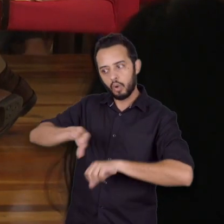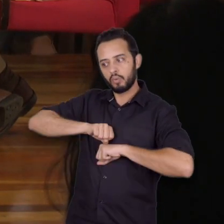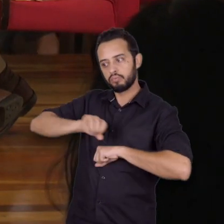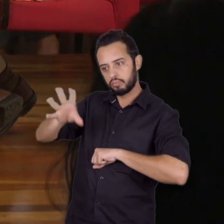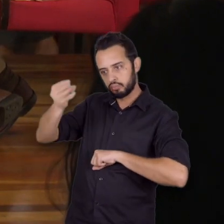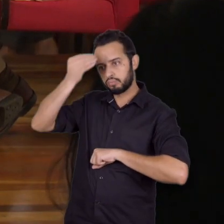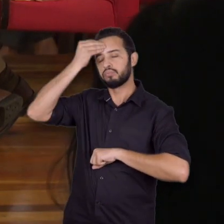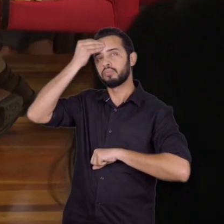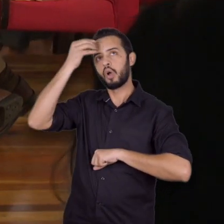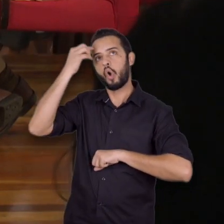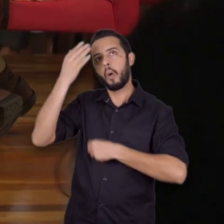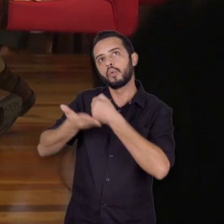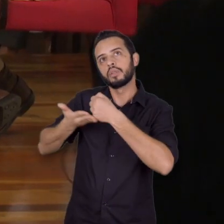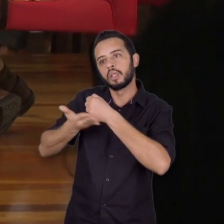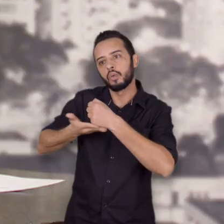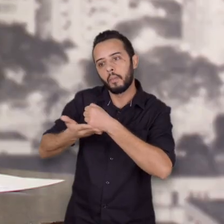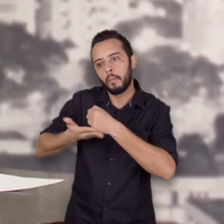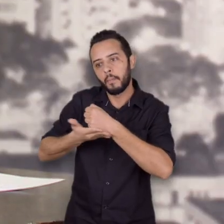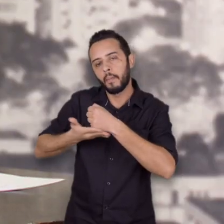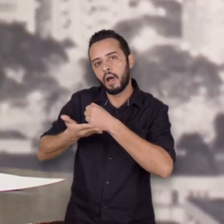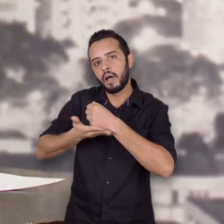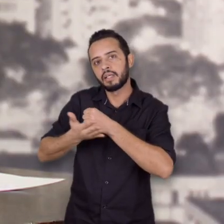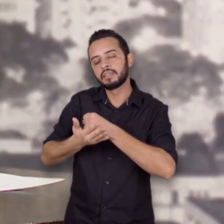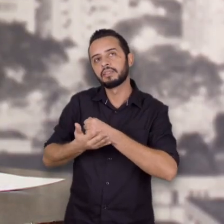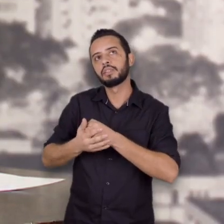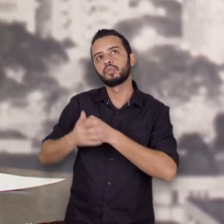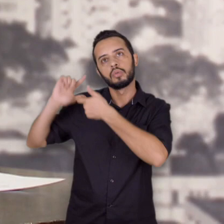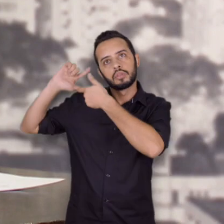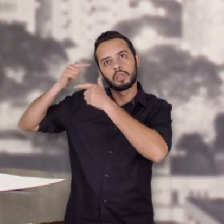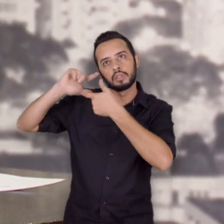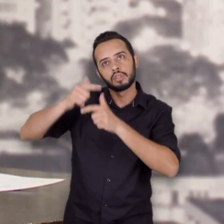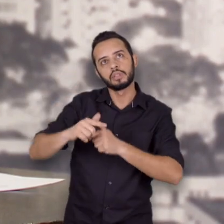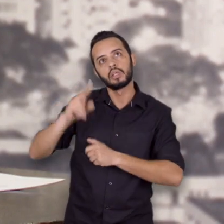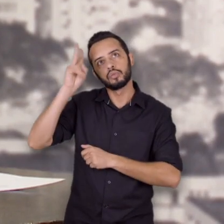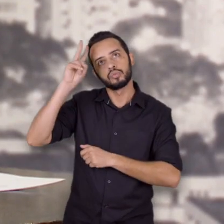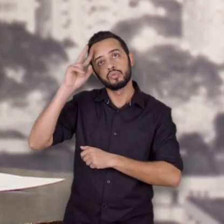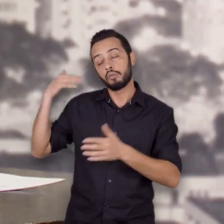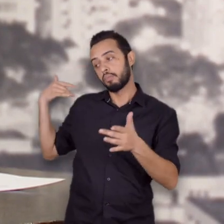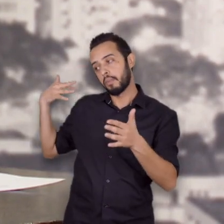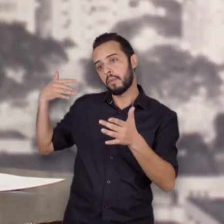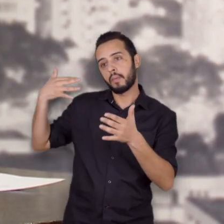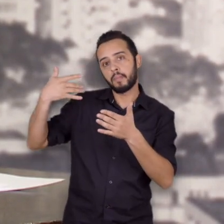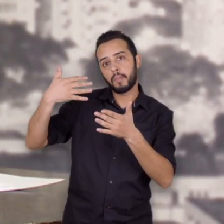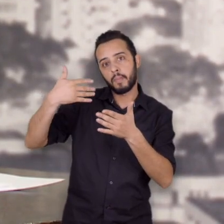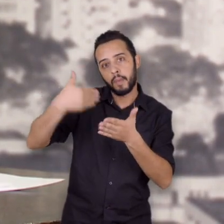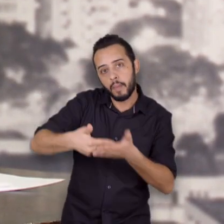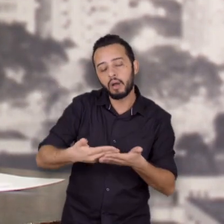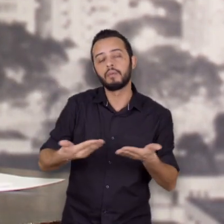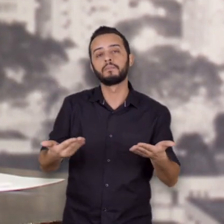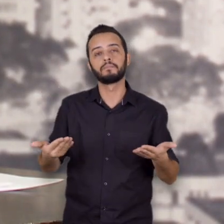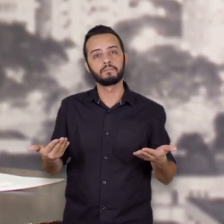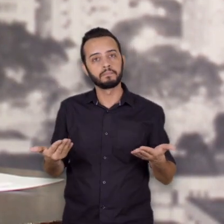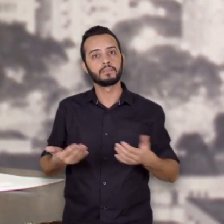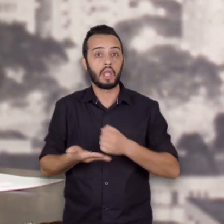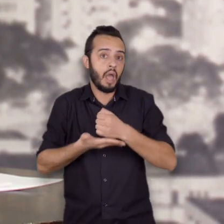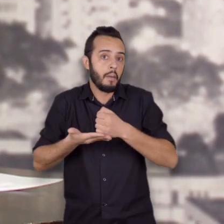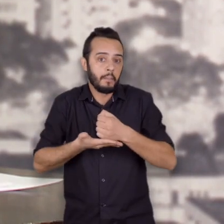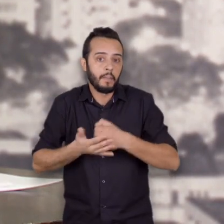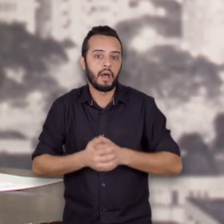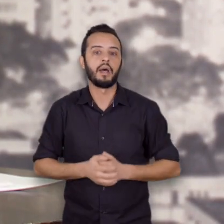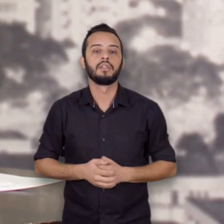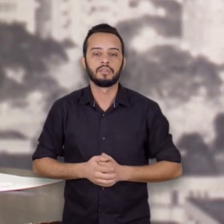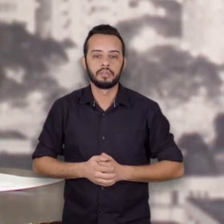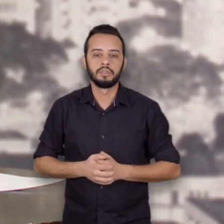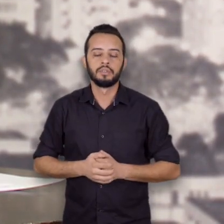educação, tenta pensar essa educação baseado nas suas referentes, nas suas ideologias